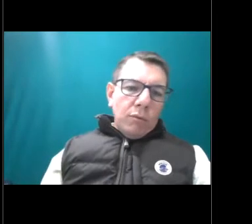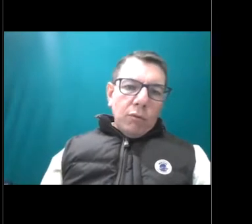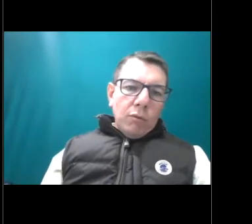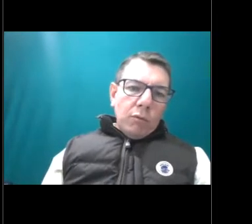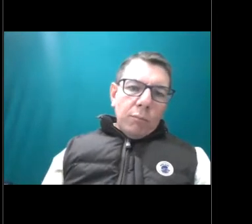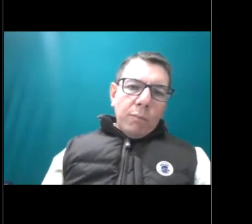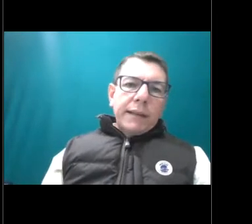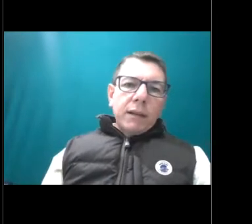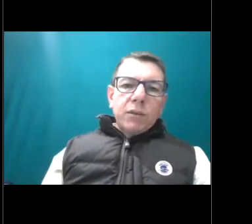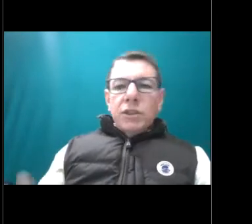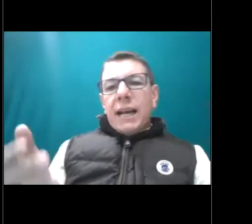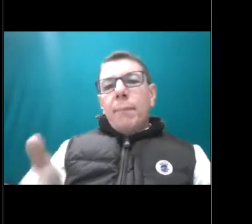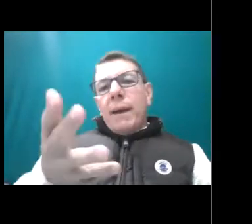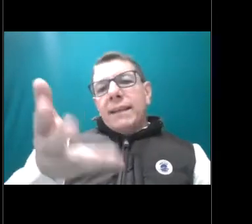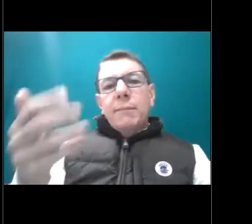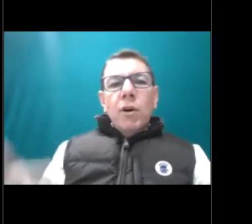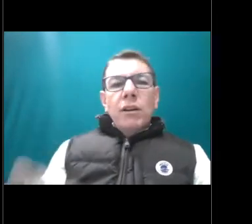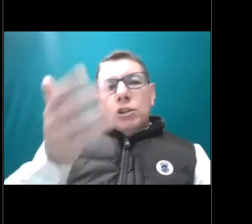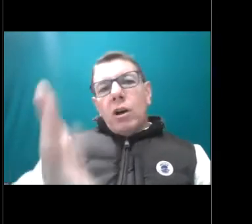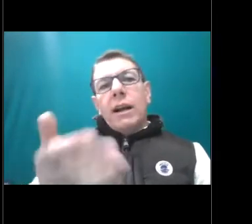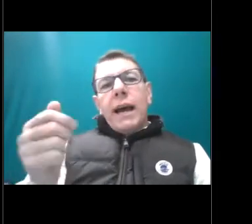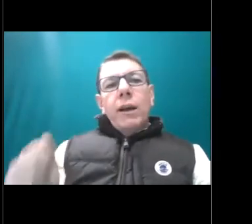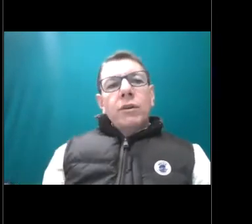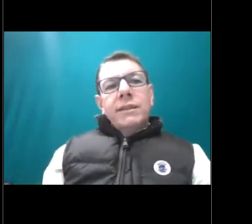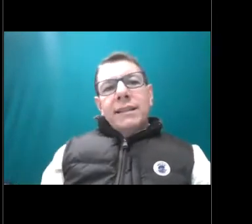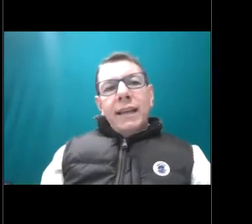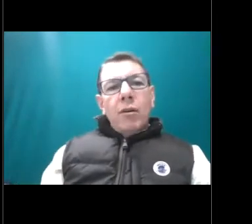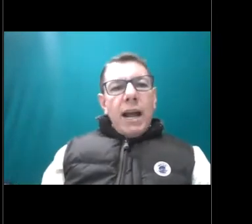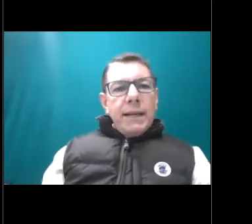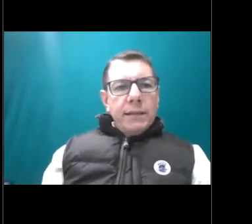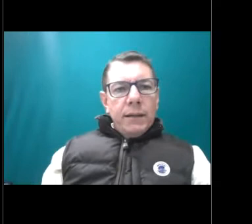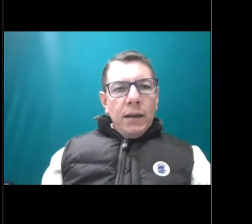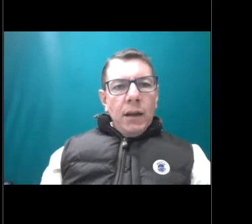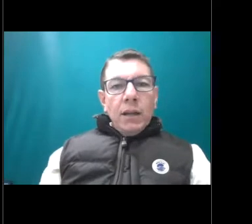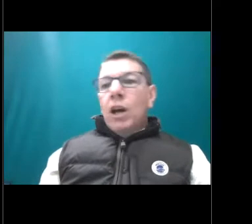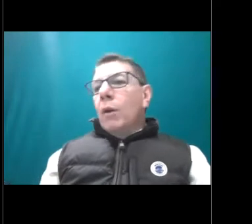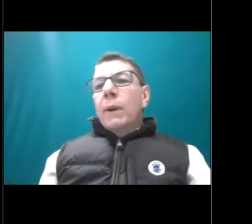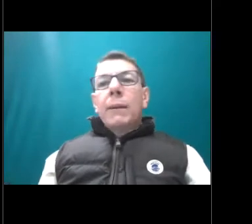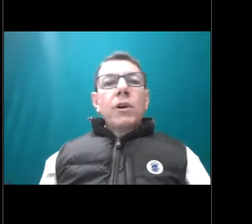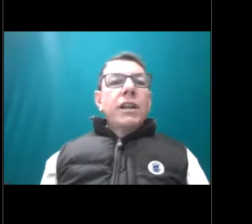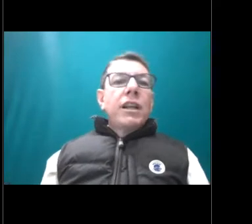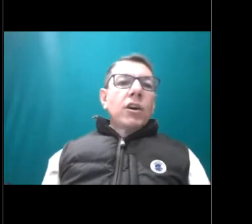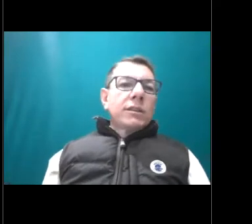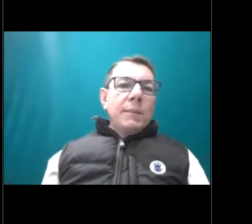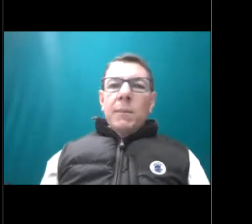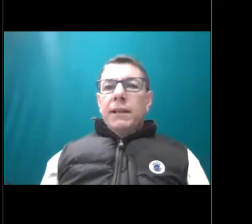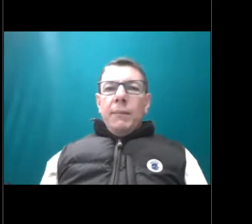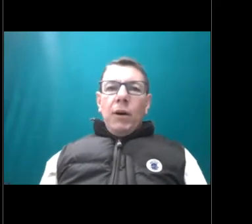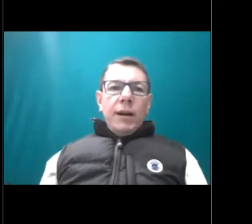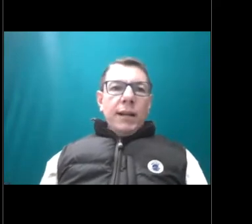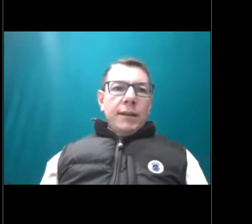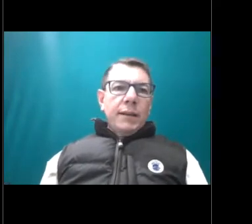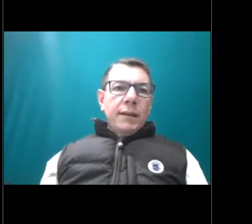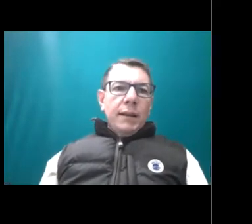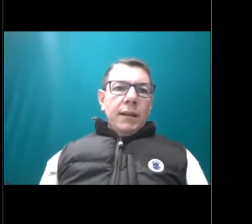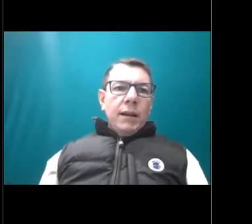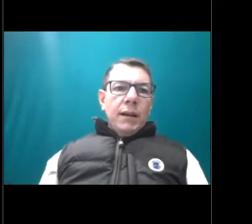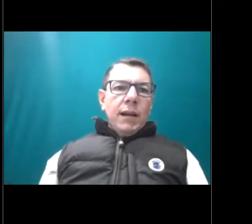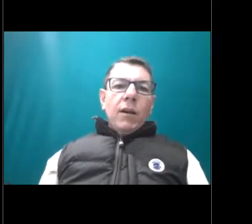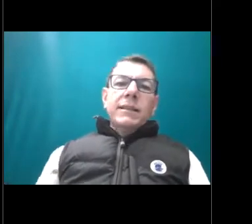o patrão, se eu chegar, pega esse mourão e joga na Hilux deles, tem coragem? Não, pelo amor de Deus, ele me manda